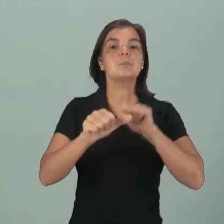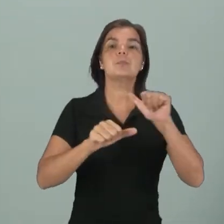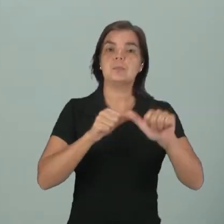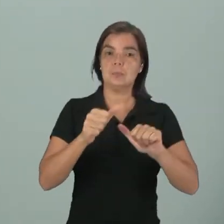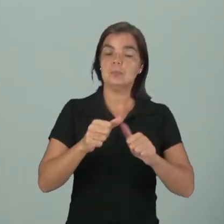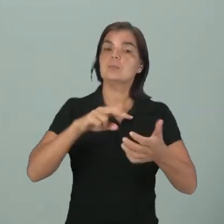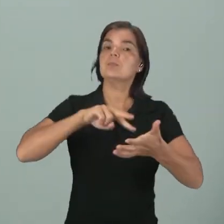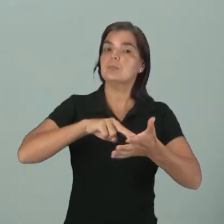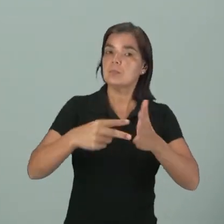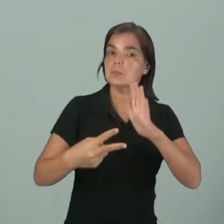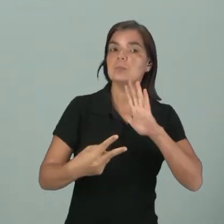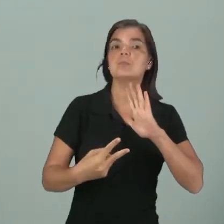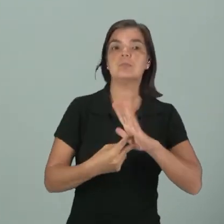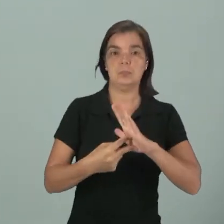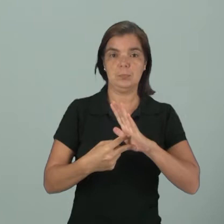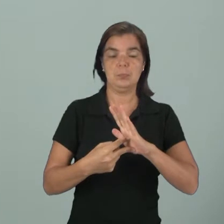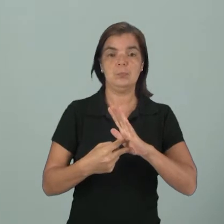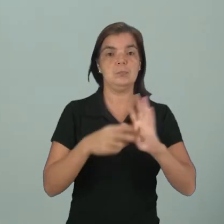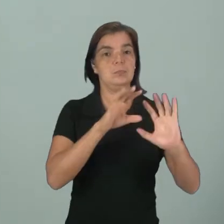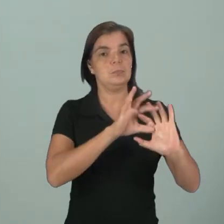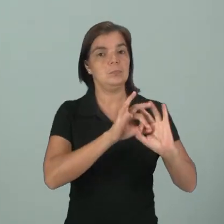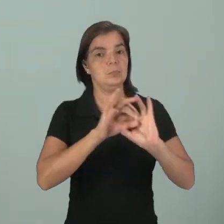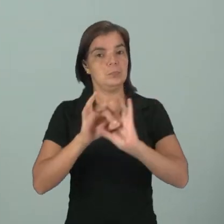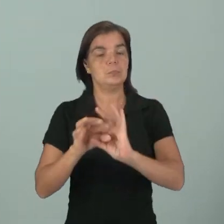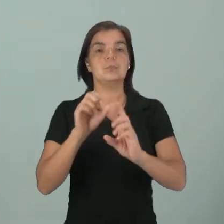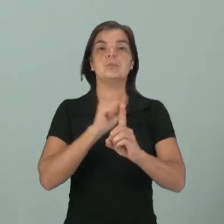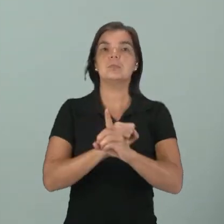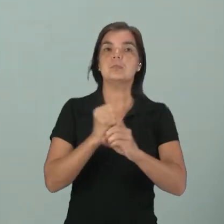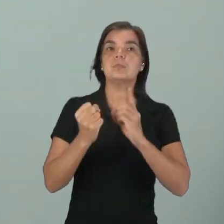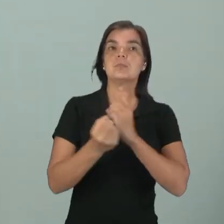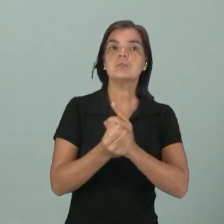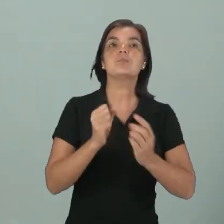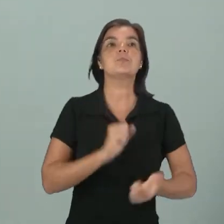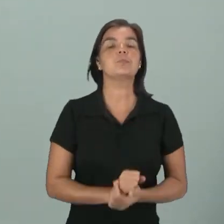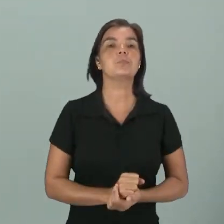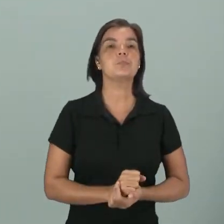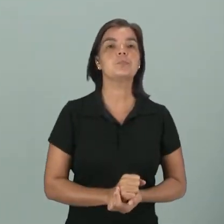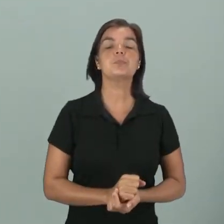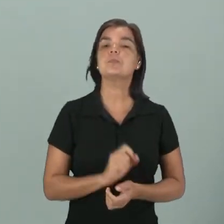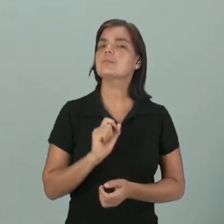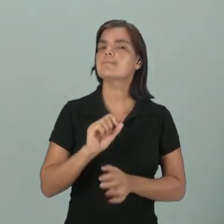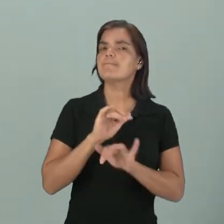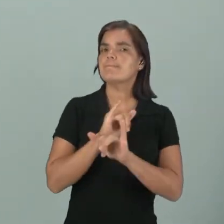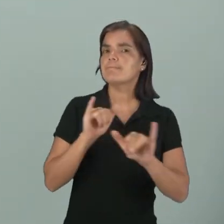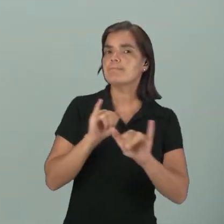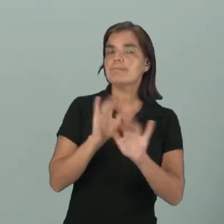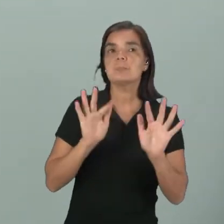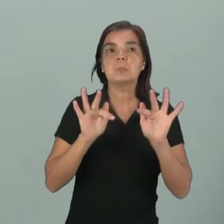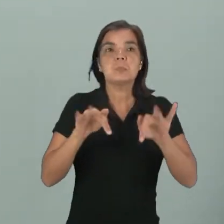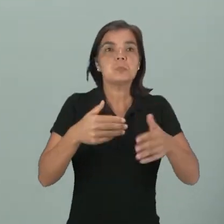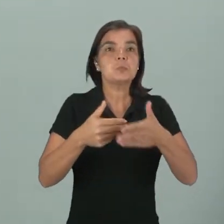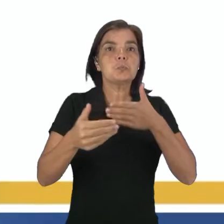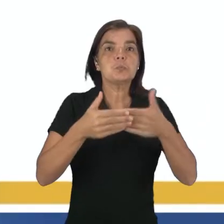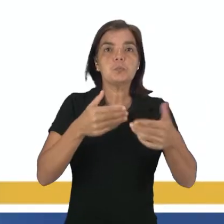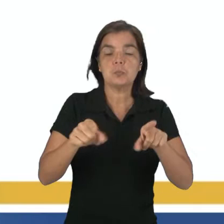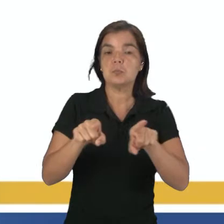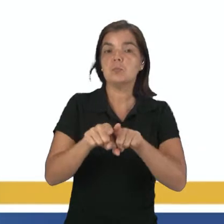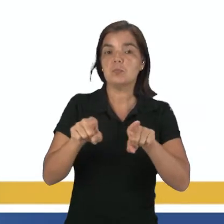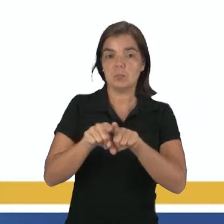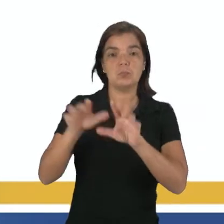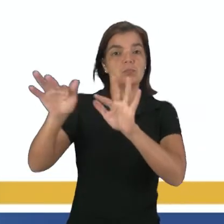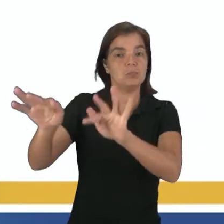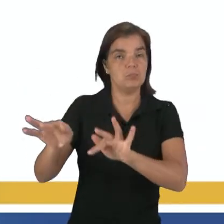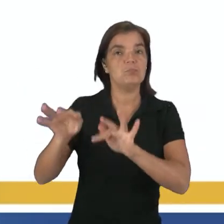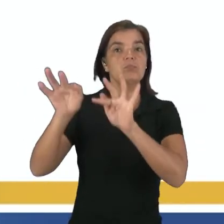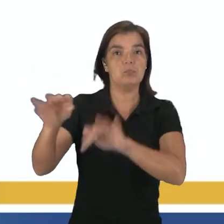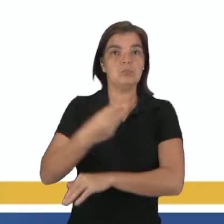bastante significativa naquele contexto social. Uma outra informação: o fim de qualquer